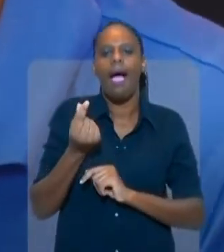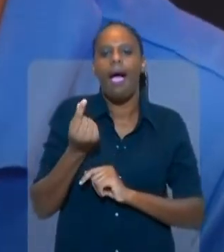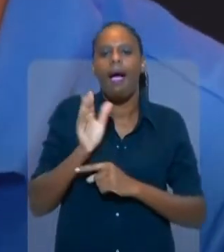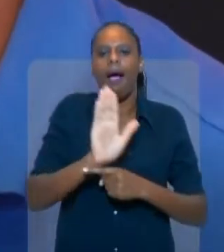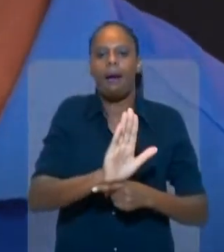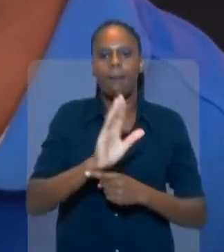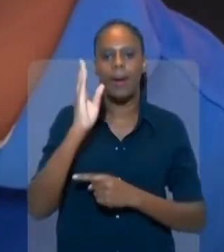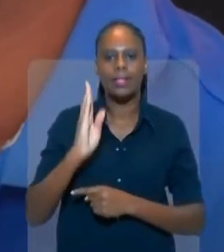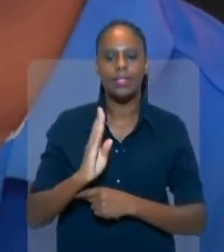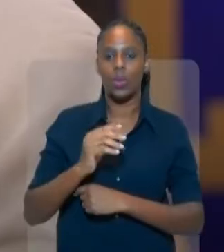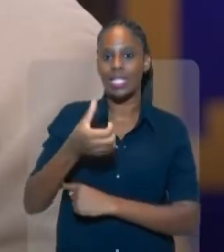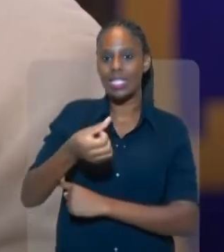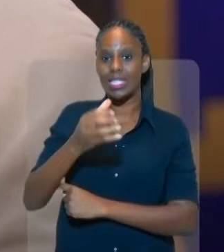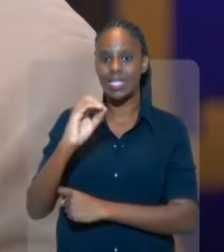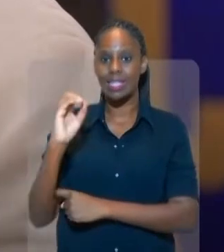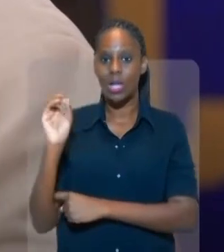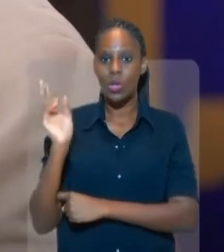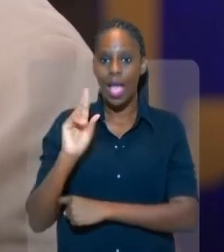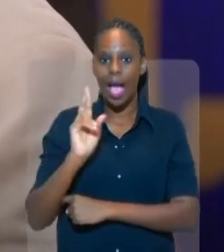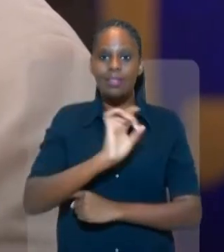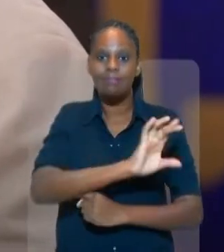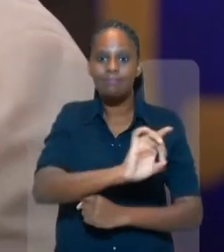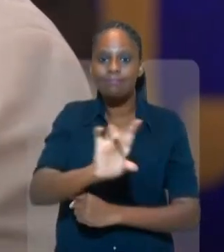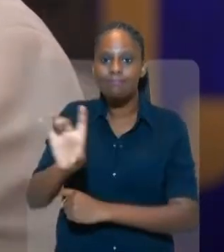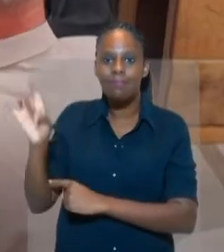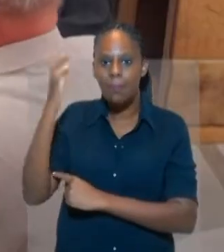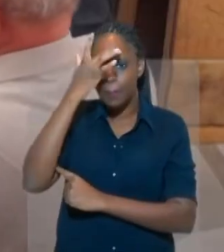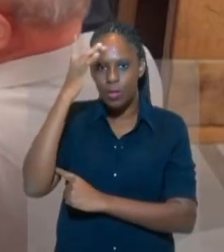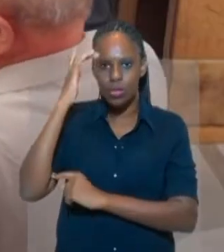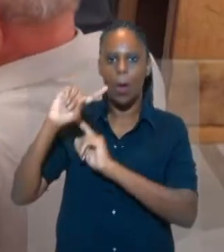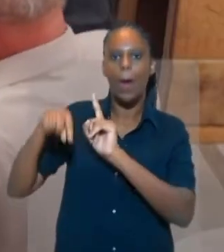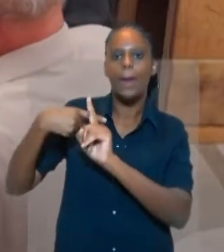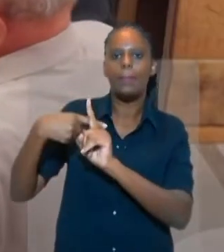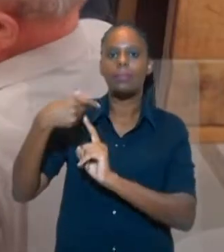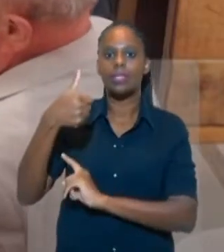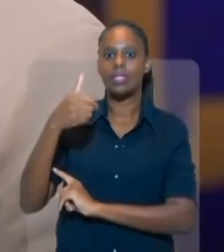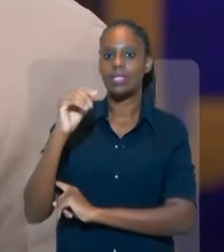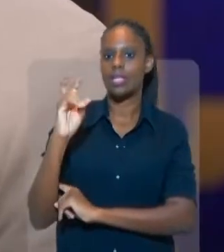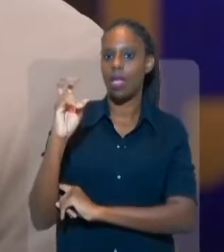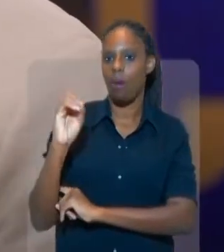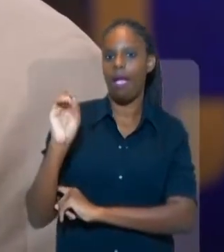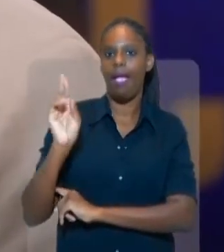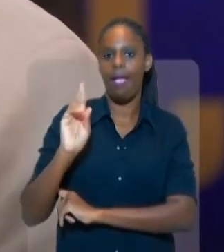Auxílio Brasil, se vai continuar. R$600 para cada pessoa, mais